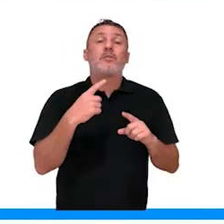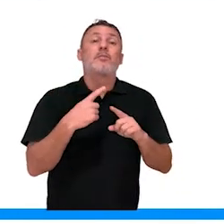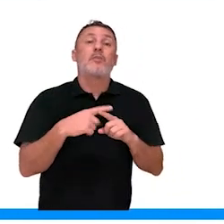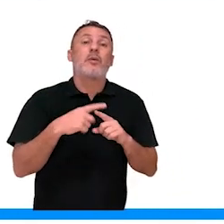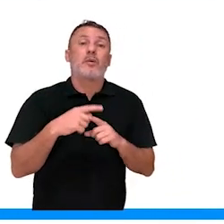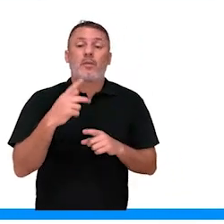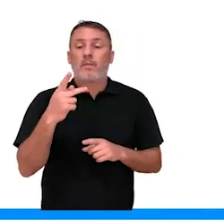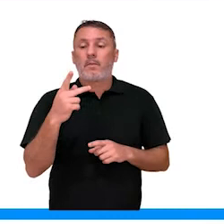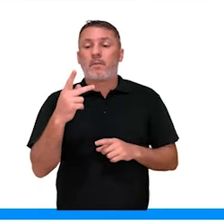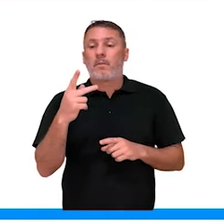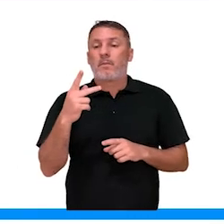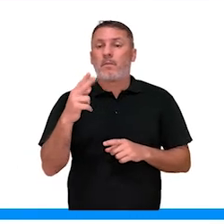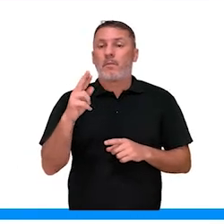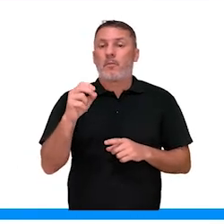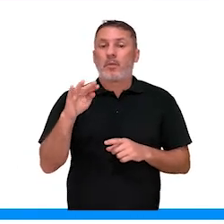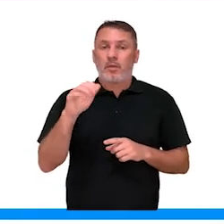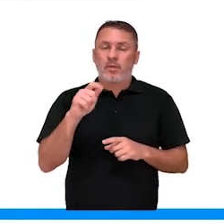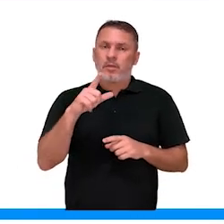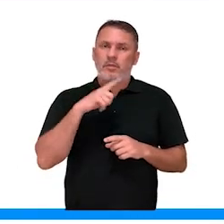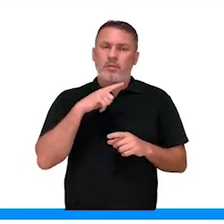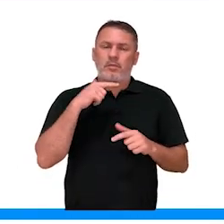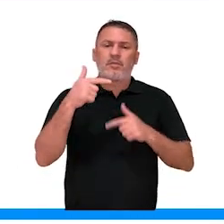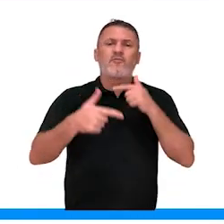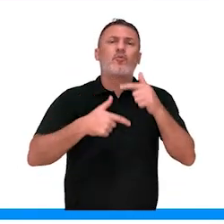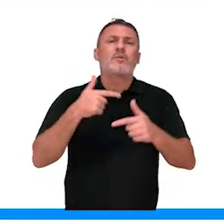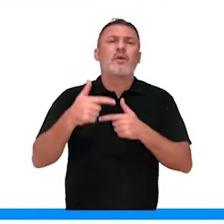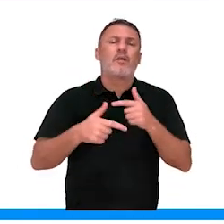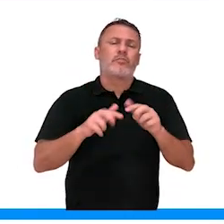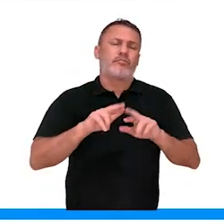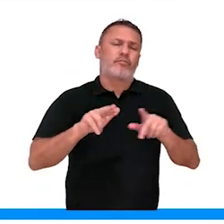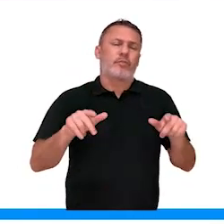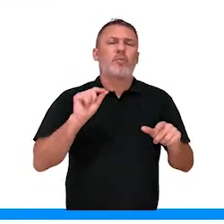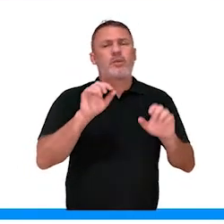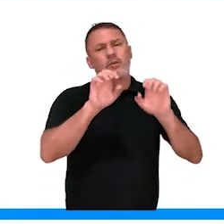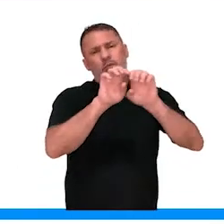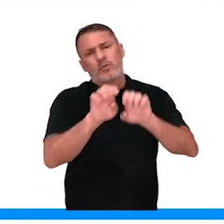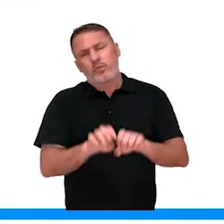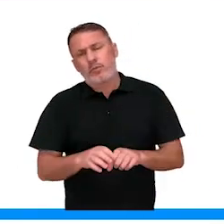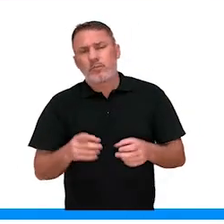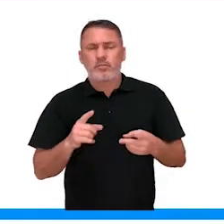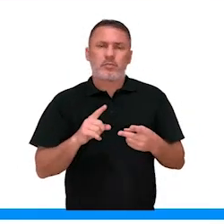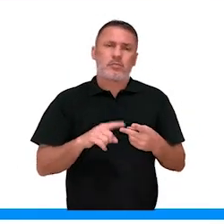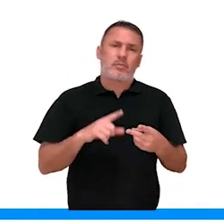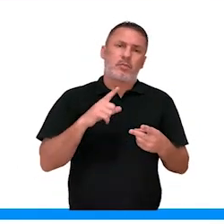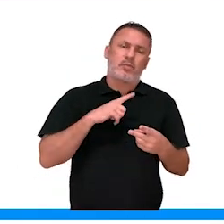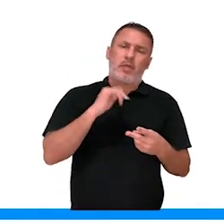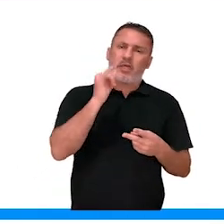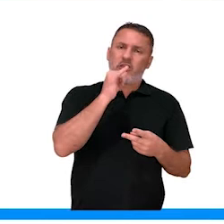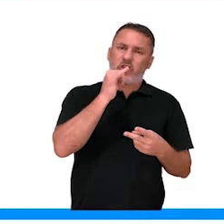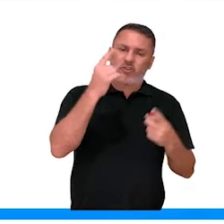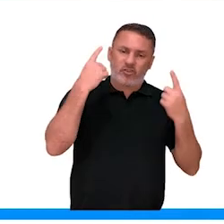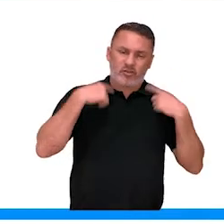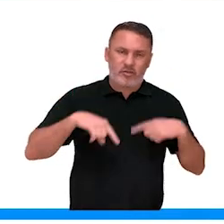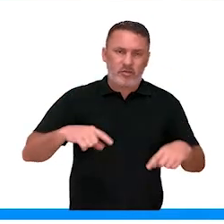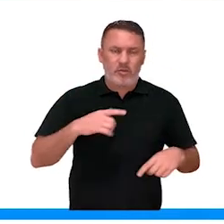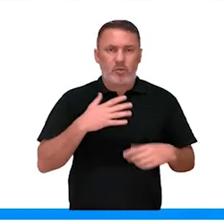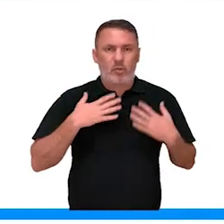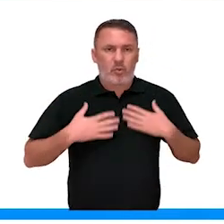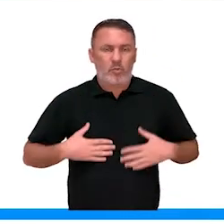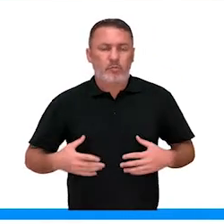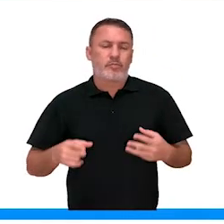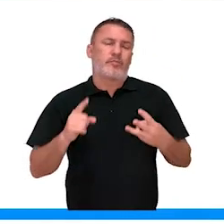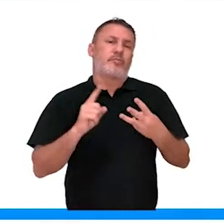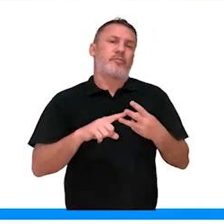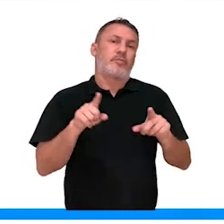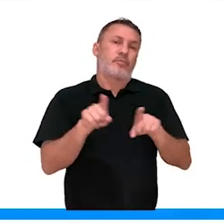essas proteínas elas têm diversas funções no nosso corpo. Função estrutural, função energética, elas